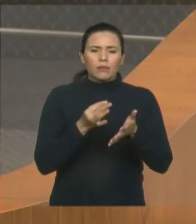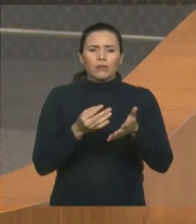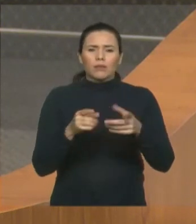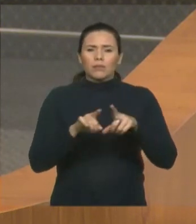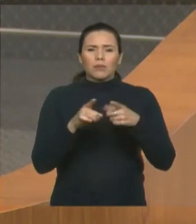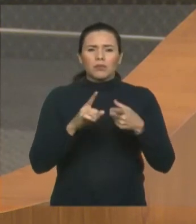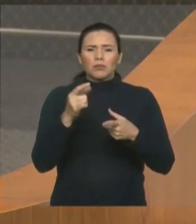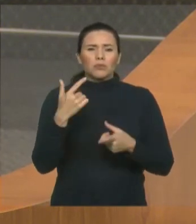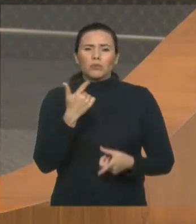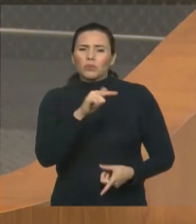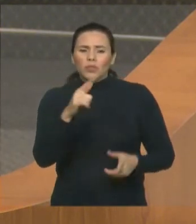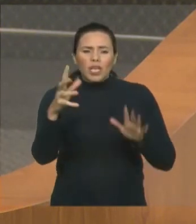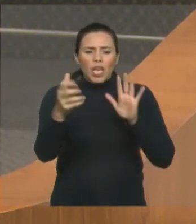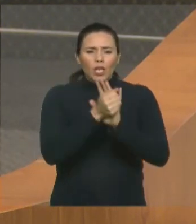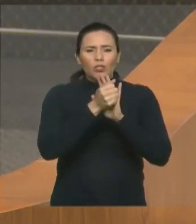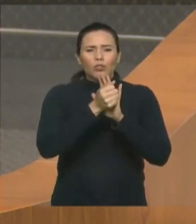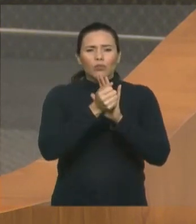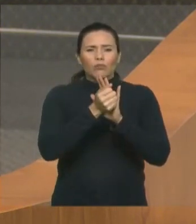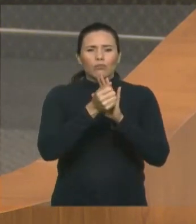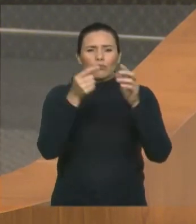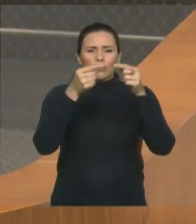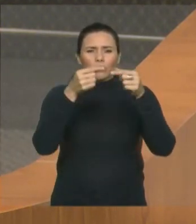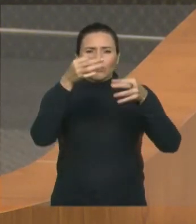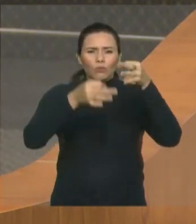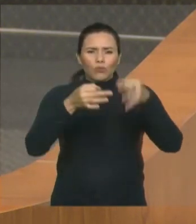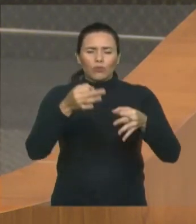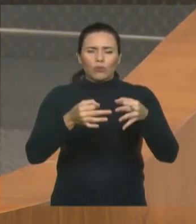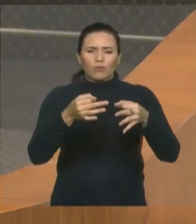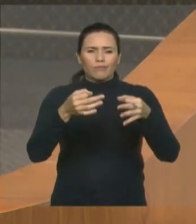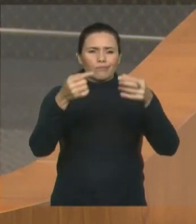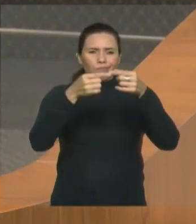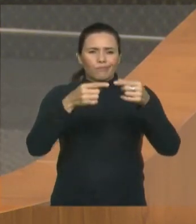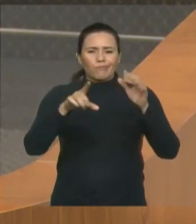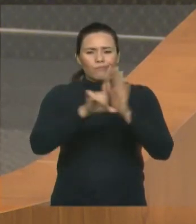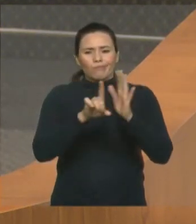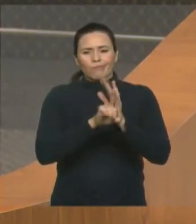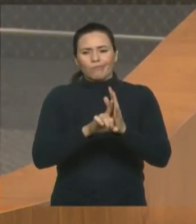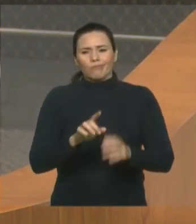desabafo. E fica aqui a certeza que o povo do Maranhão merece coisa melhor do que esse governo que está aí.